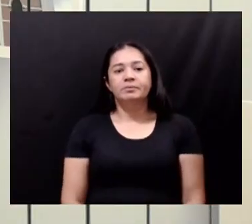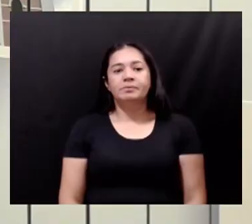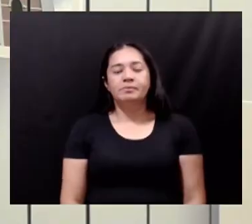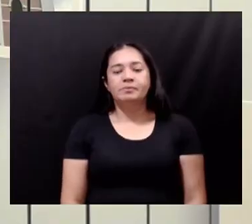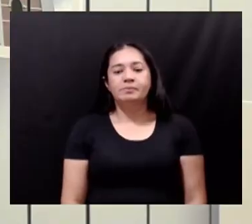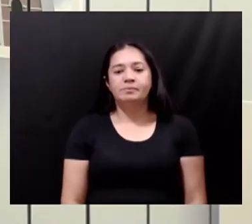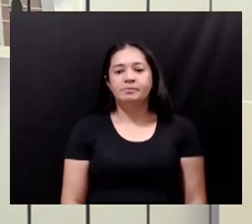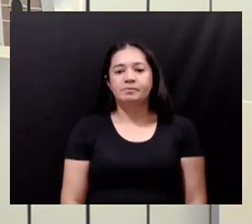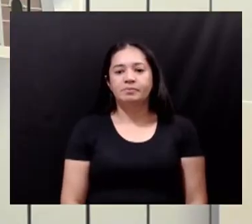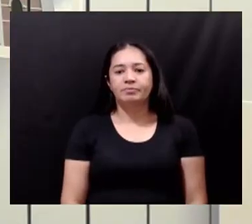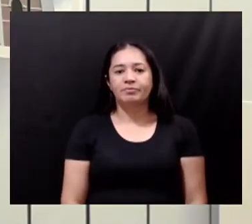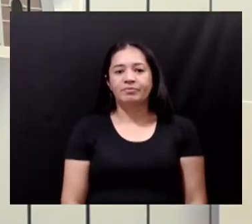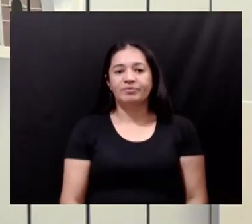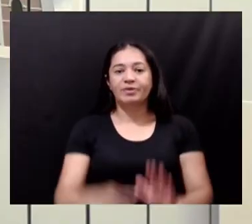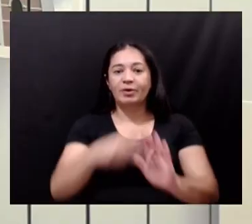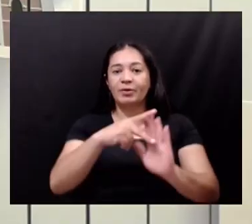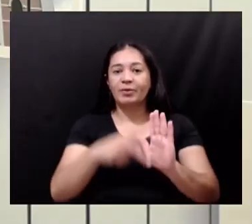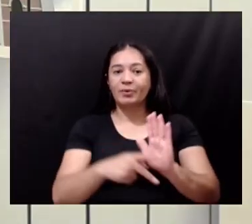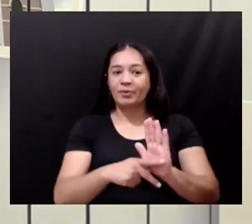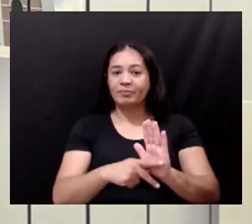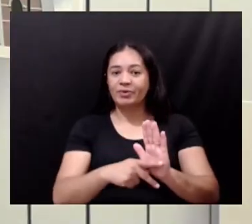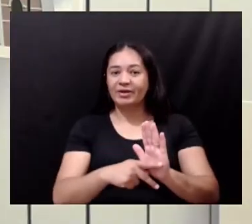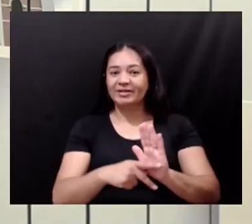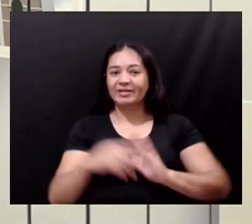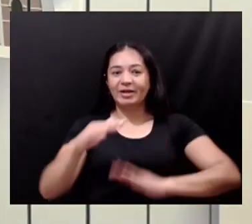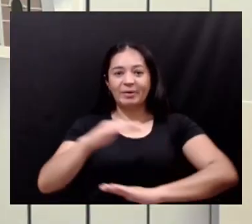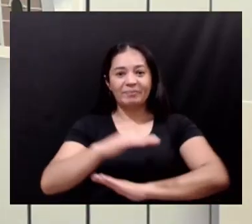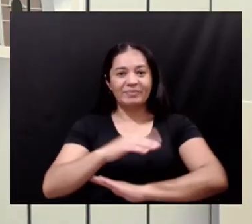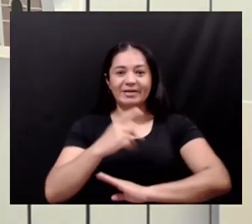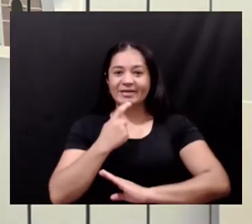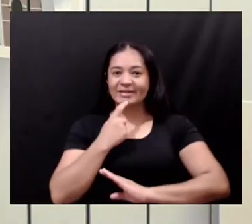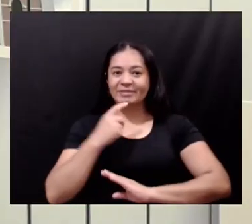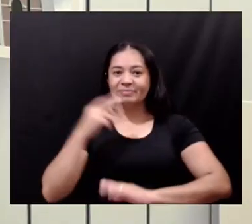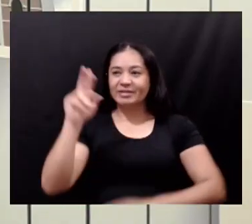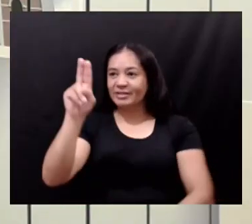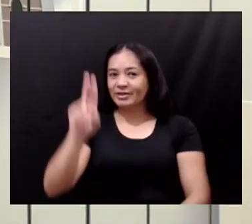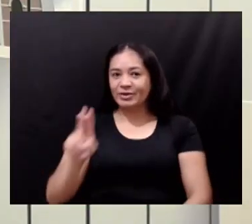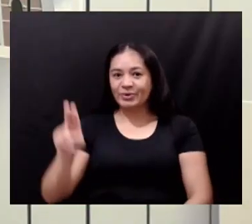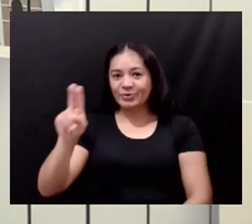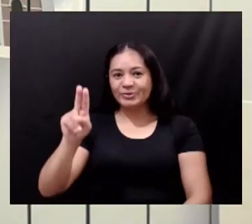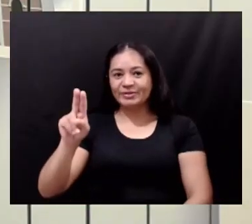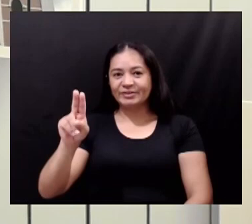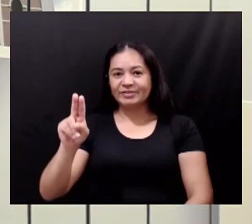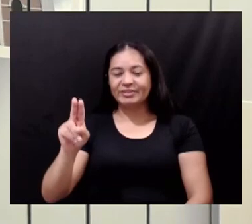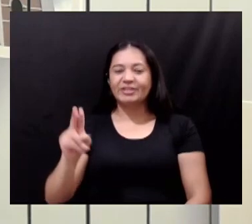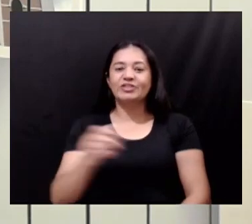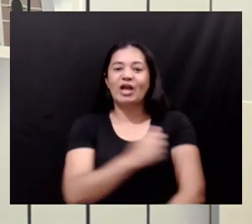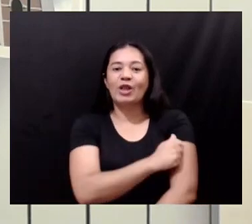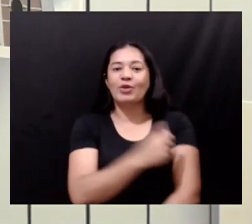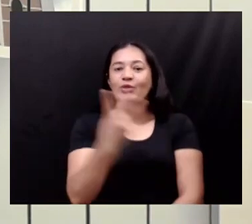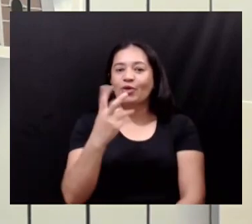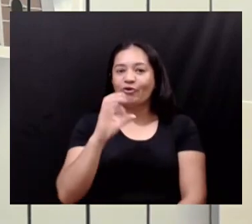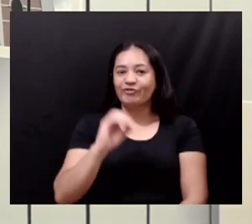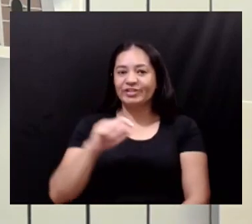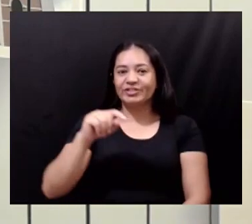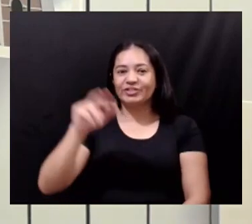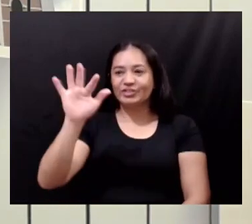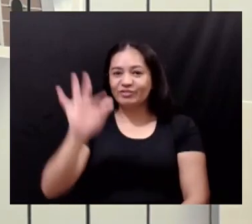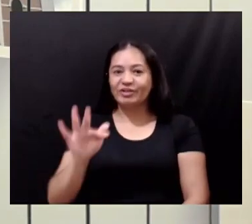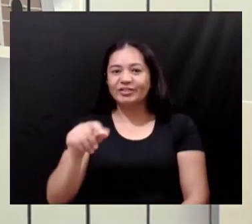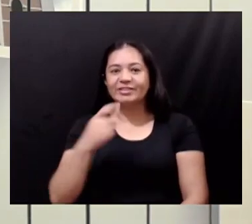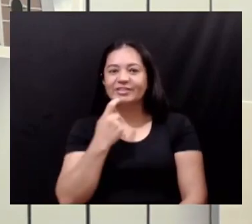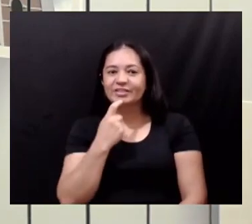Programa Câmara Universitária recebe 20 alunos de universidades aqui de Campinas que puderam conhecer